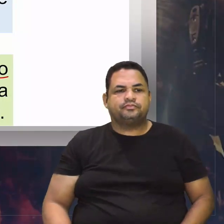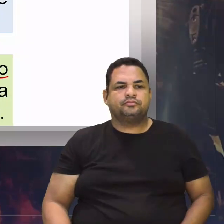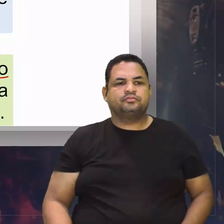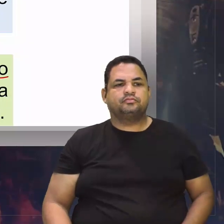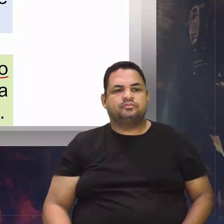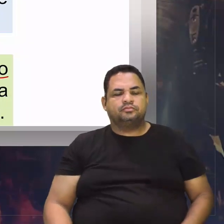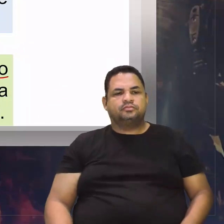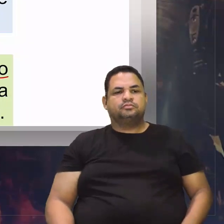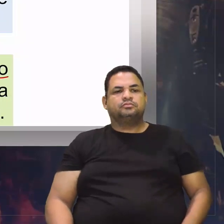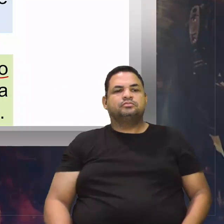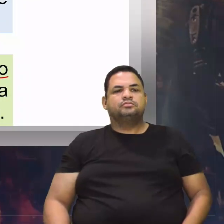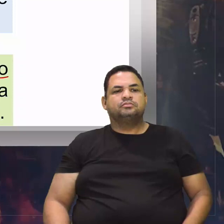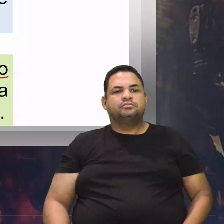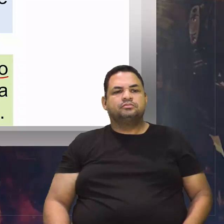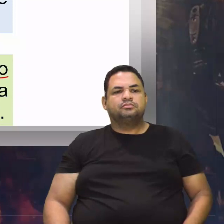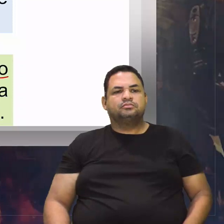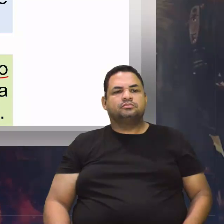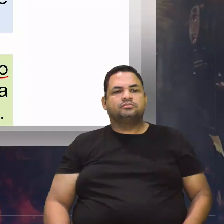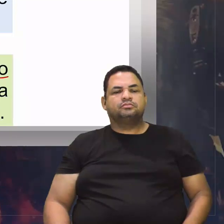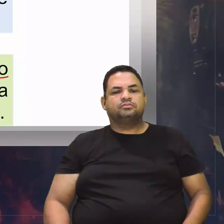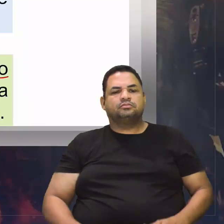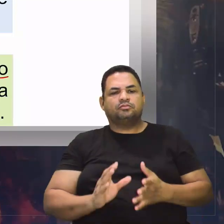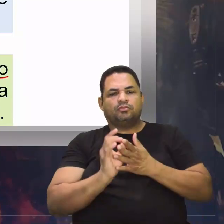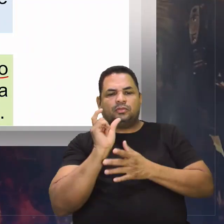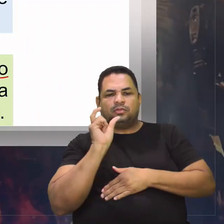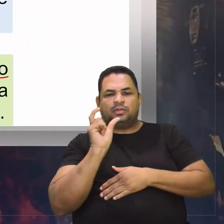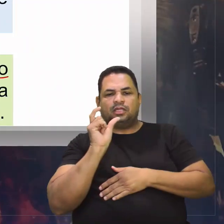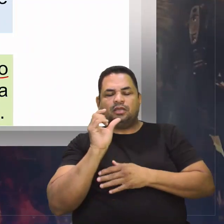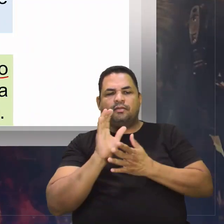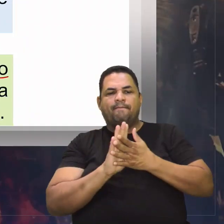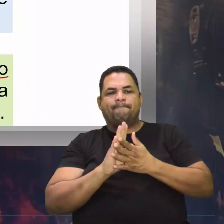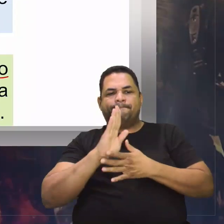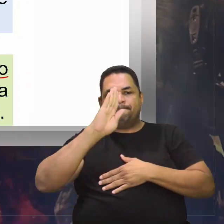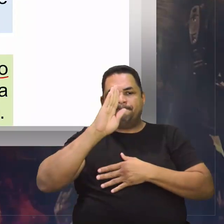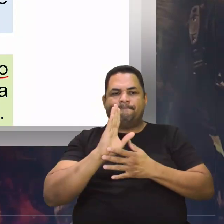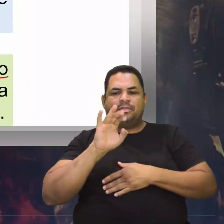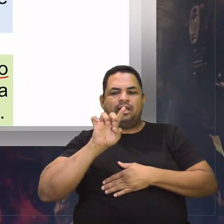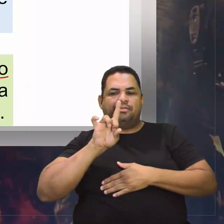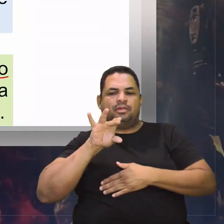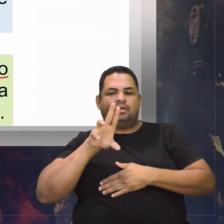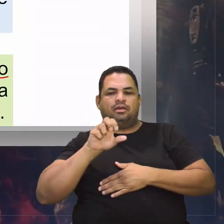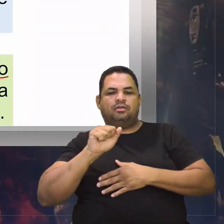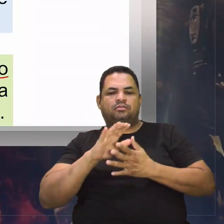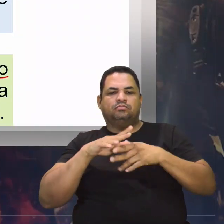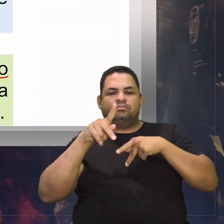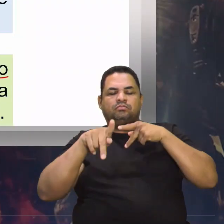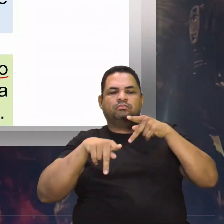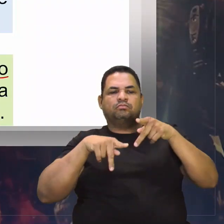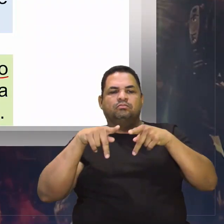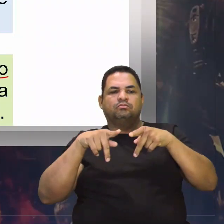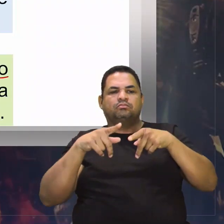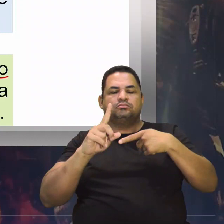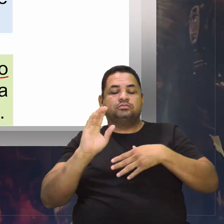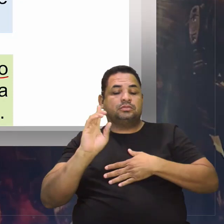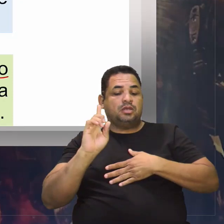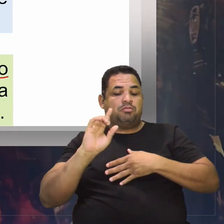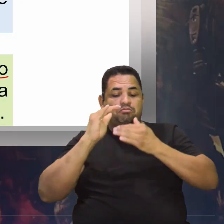eles conceituaram o termo bárbaro dizendo era um povo que era submetido ao